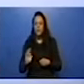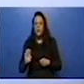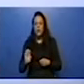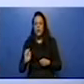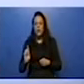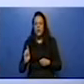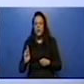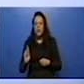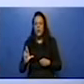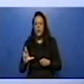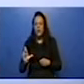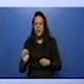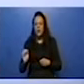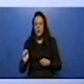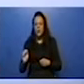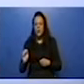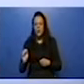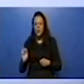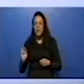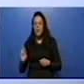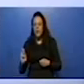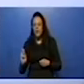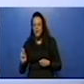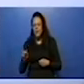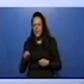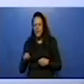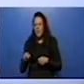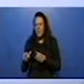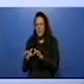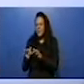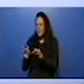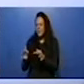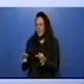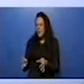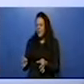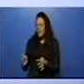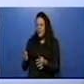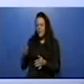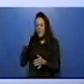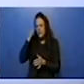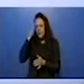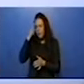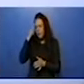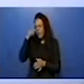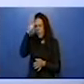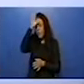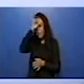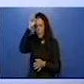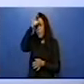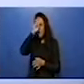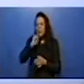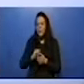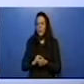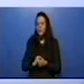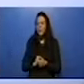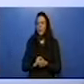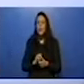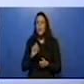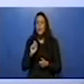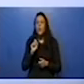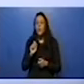extremamente simples de mexer com ele, de identificar. É assim. Verbo regular é aquele,